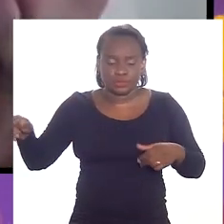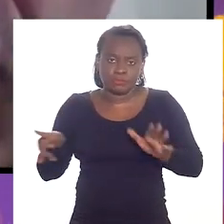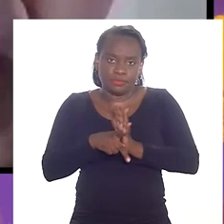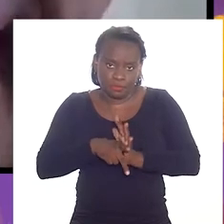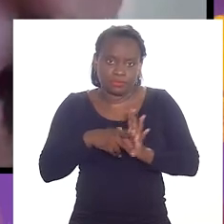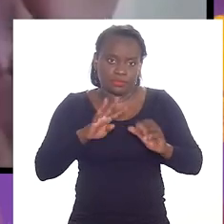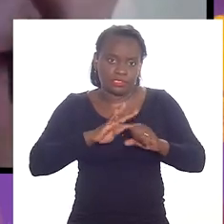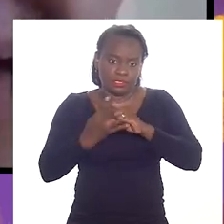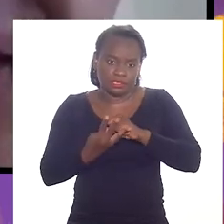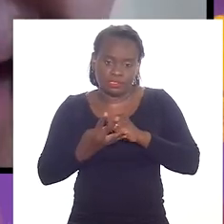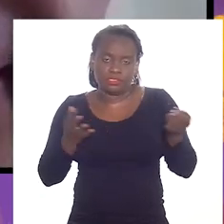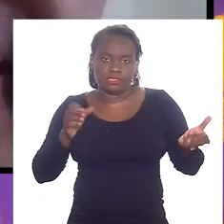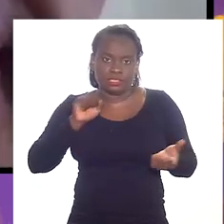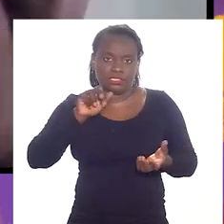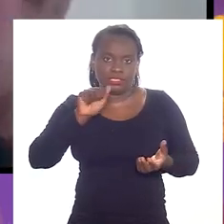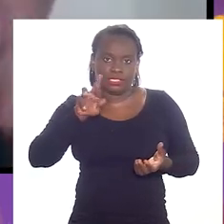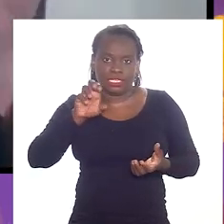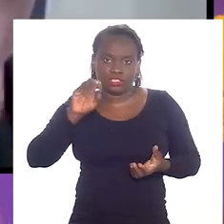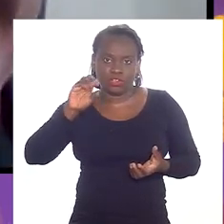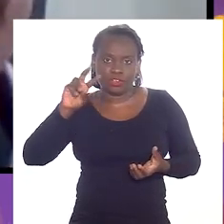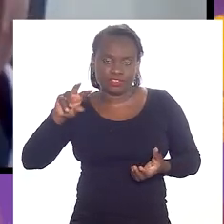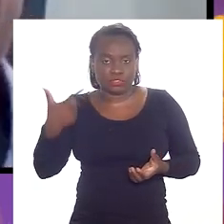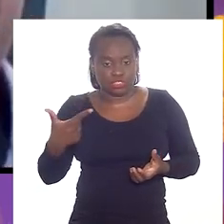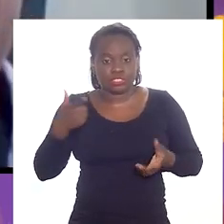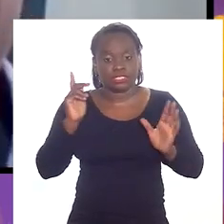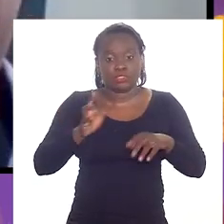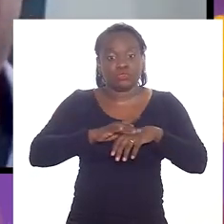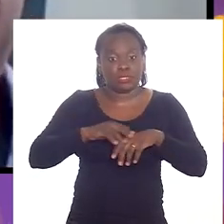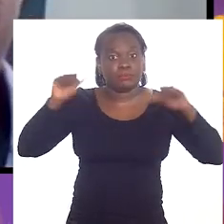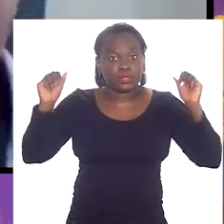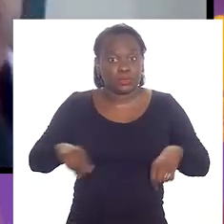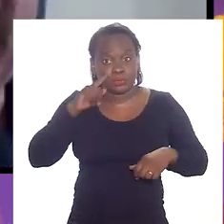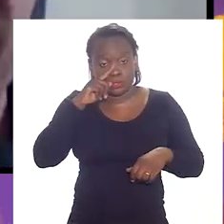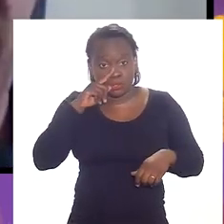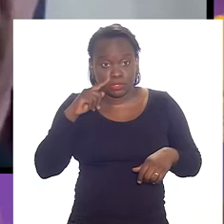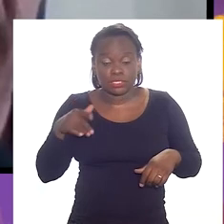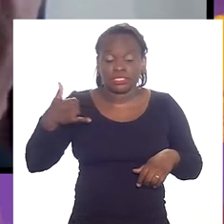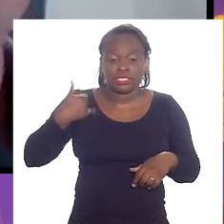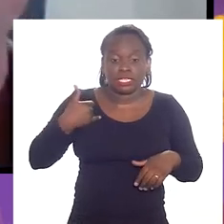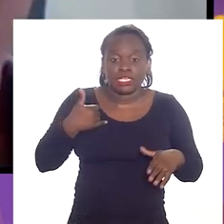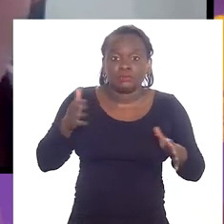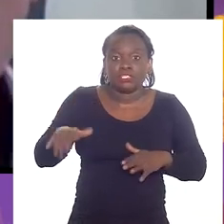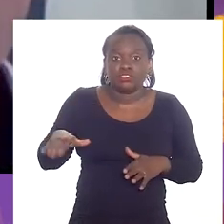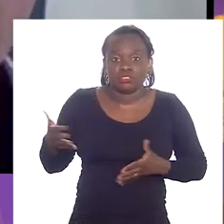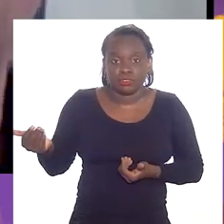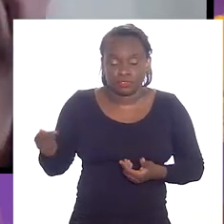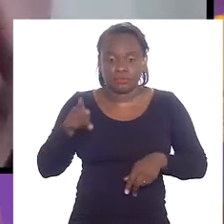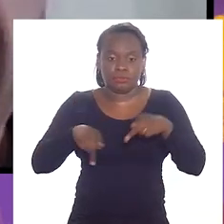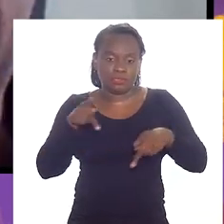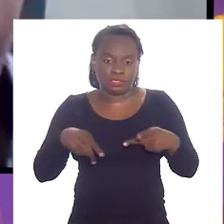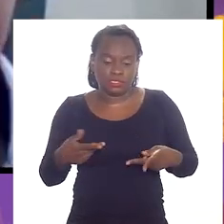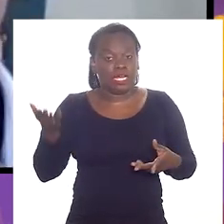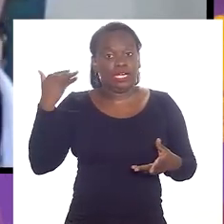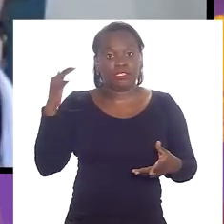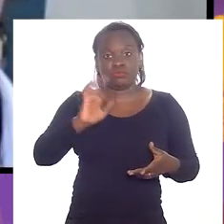Colômbia invocou a lei do país deles para proibir a entrada da seleção brasileira masculina em fevereiro e agora a